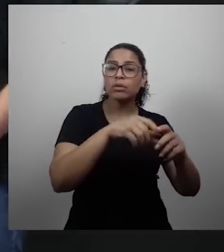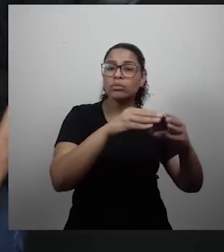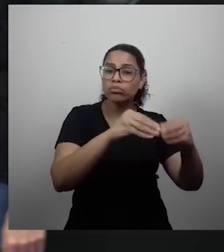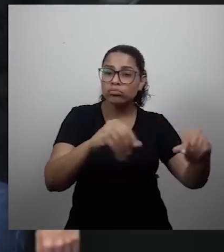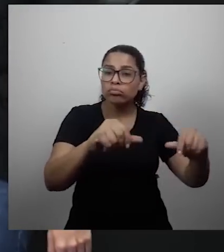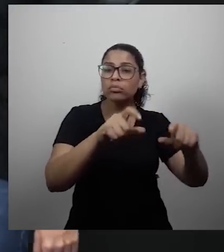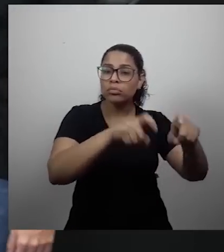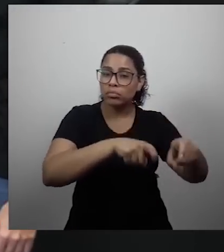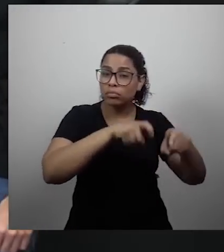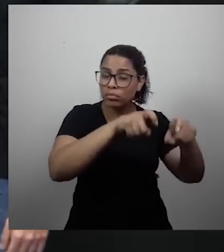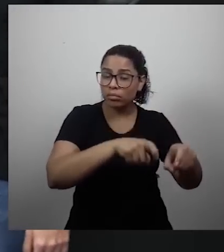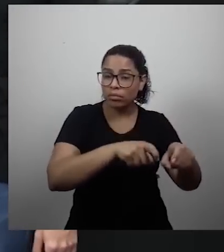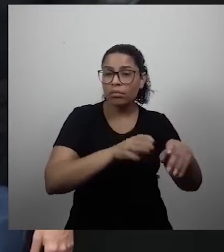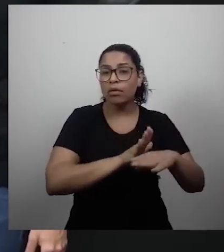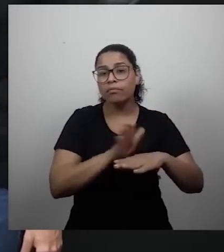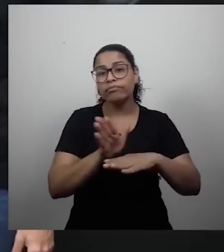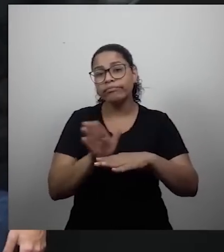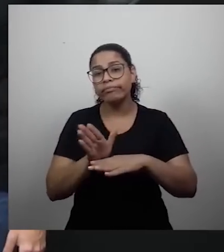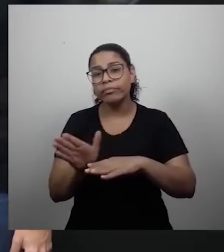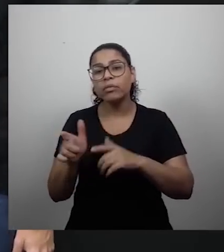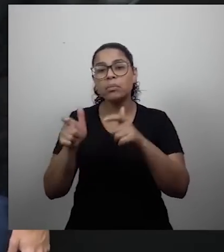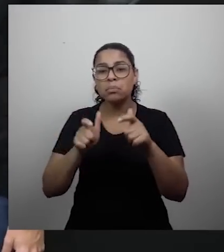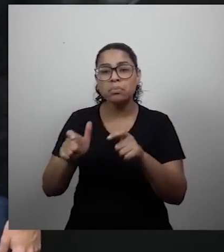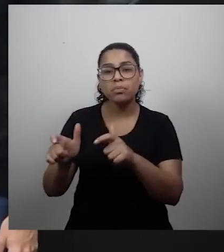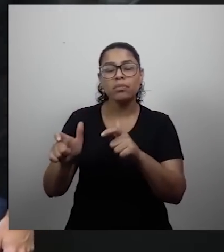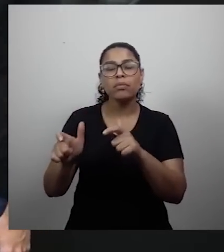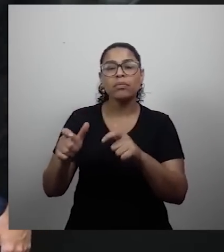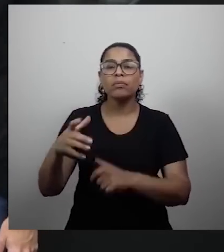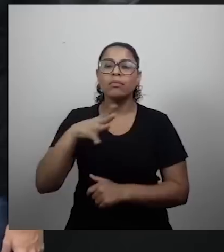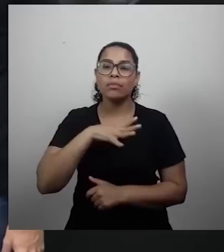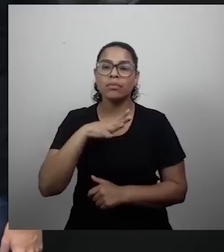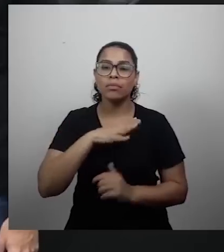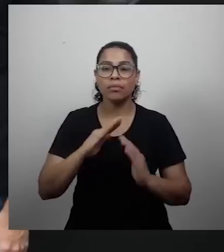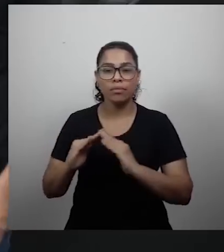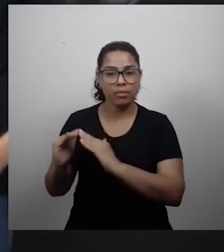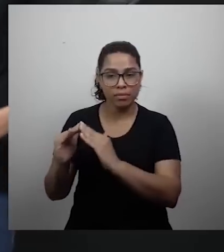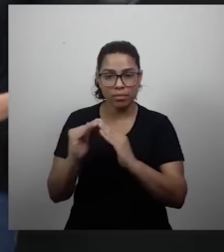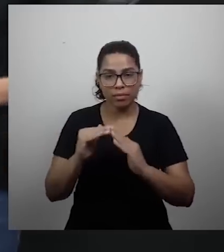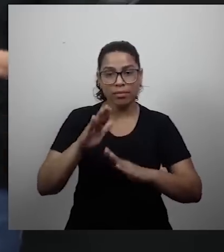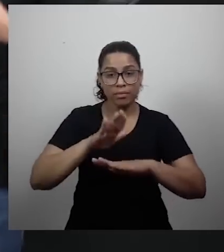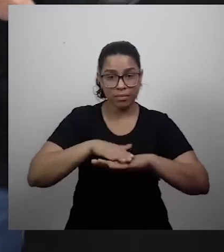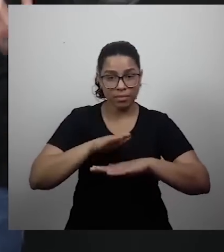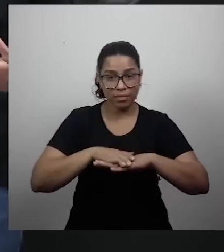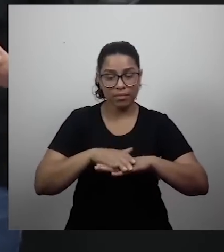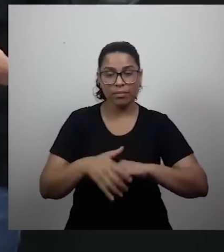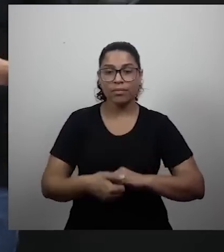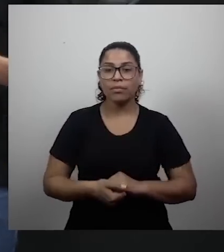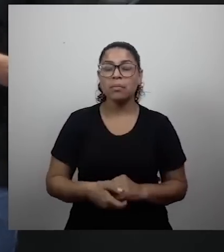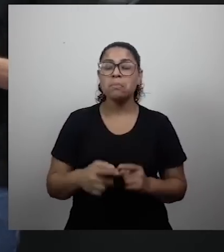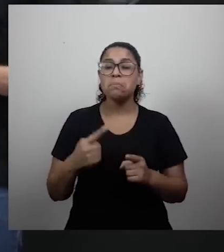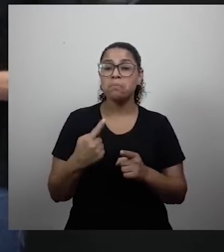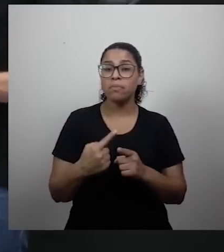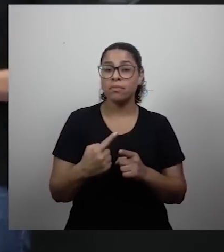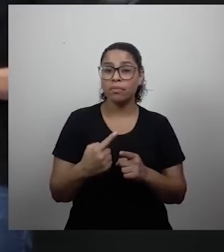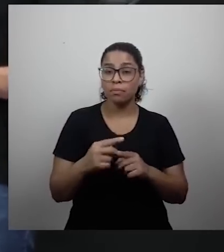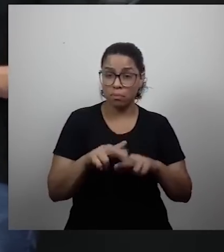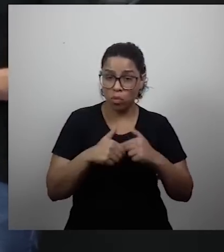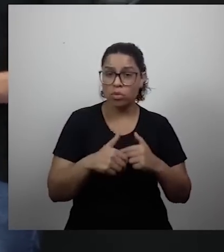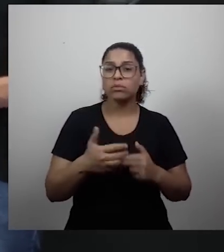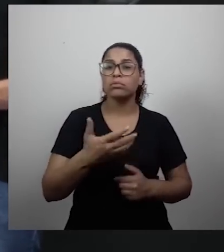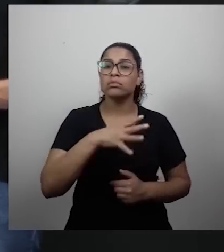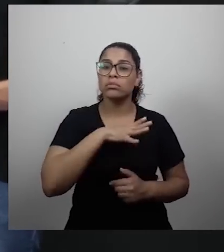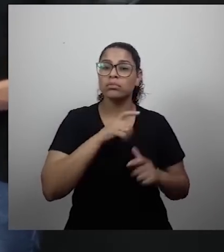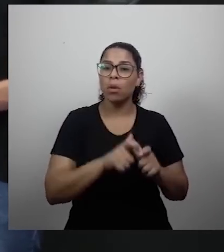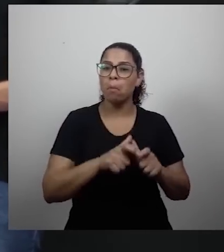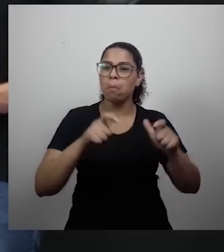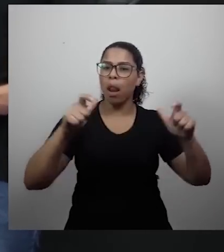depois com o surgimento da indústria, é que passam mesmo a habitar as cidades, né? Então as cidades crescem. Outra